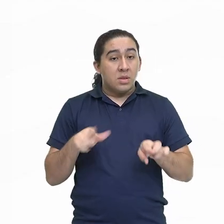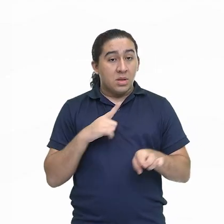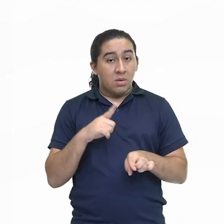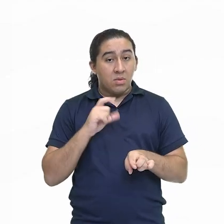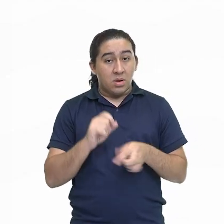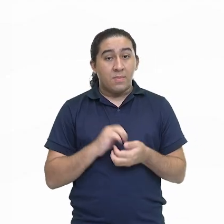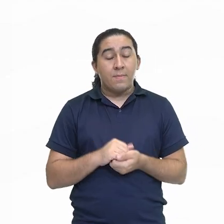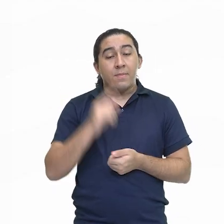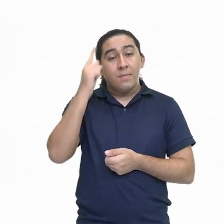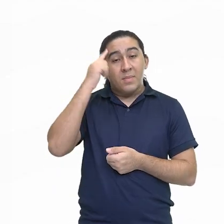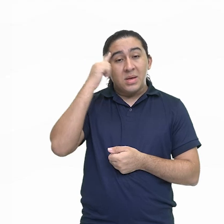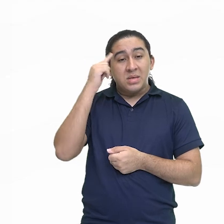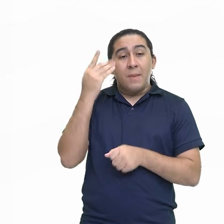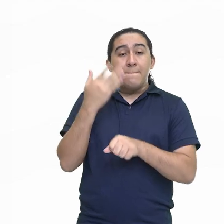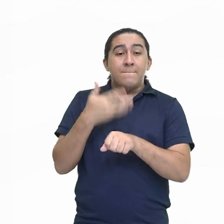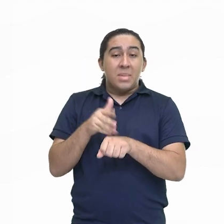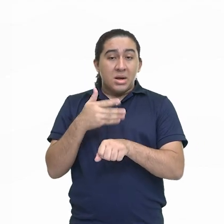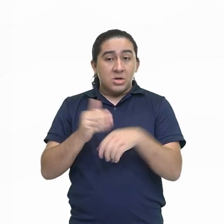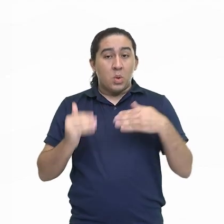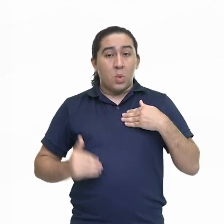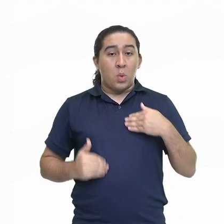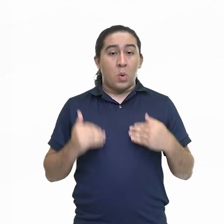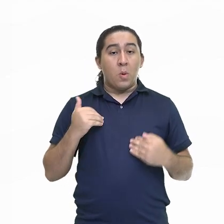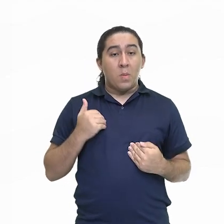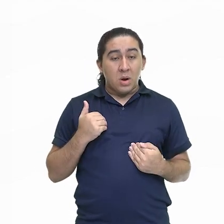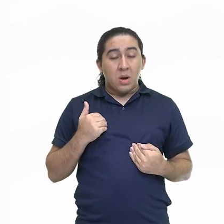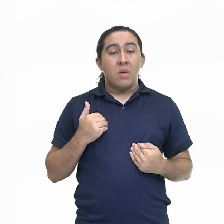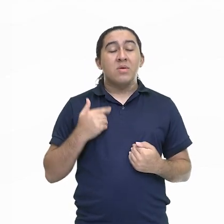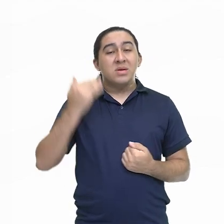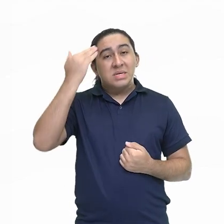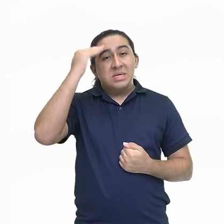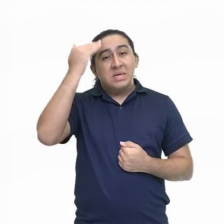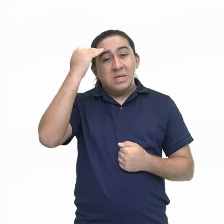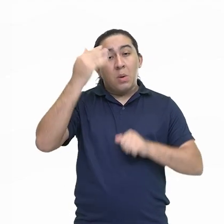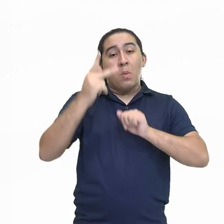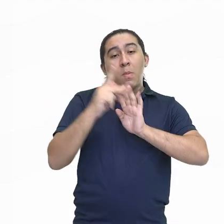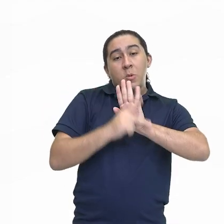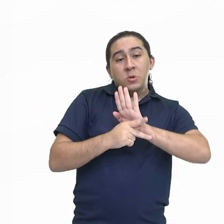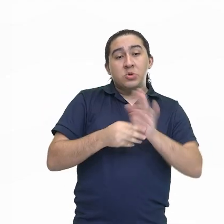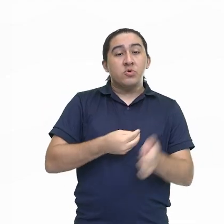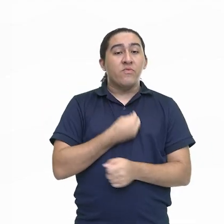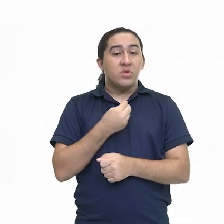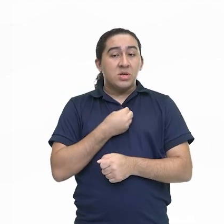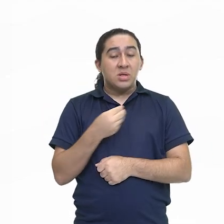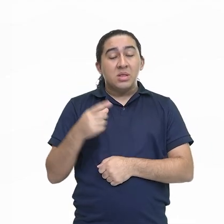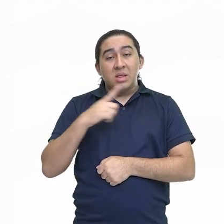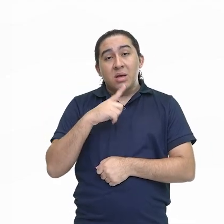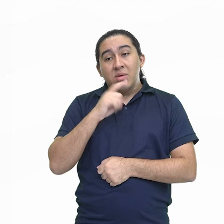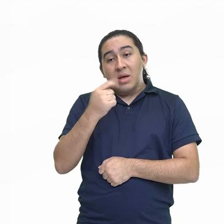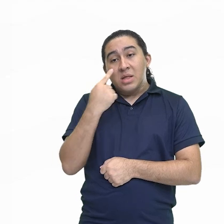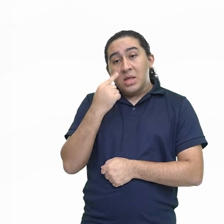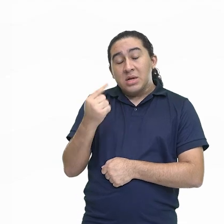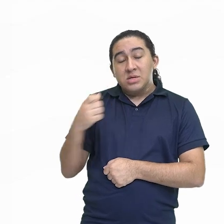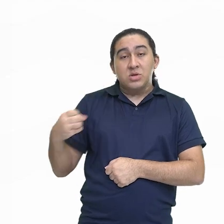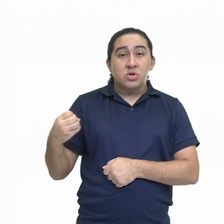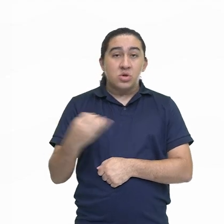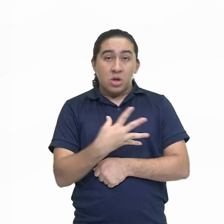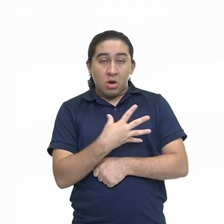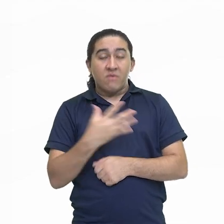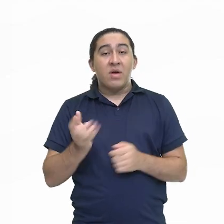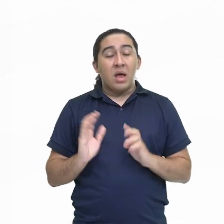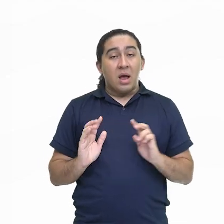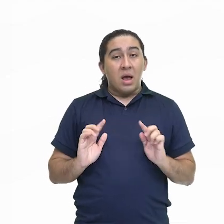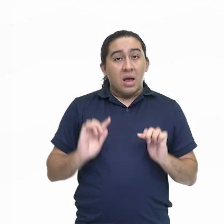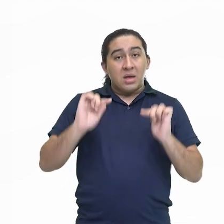do projeto de vida, refere-se ao processo de dar novos significados e propósitos às atividades